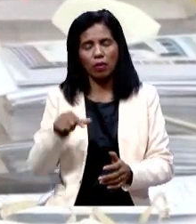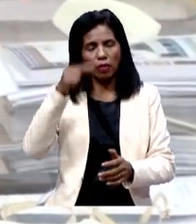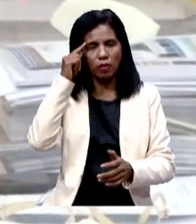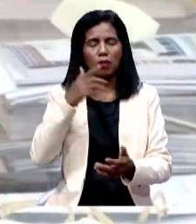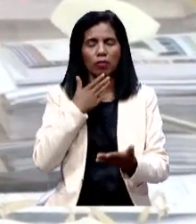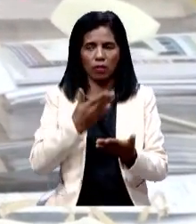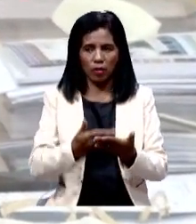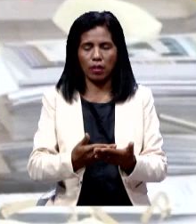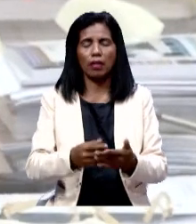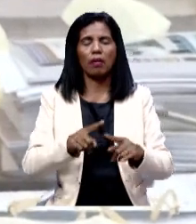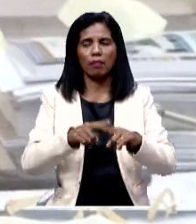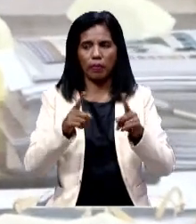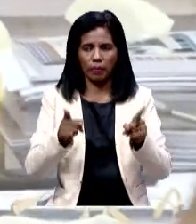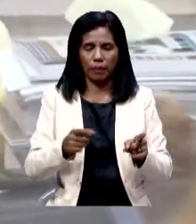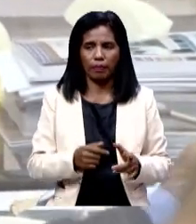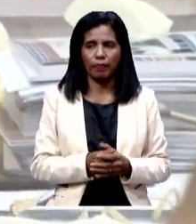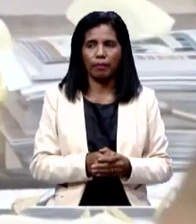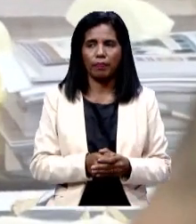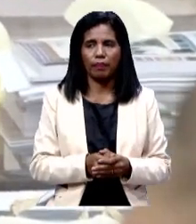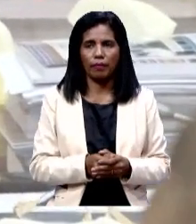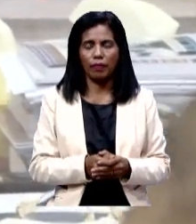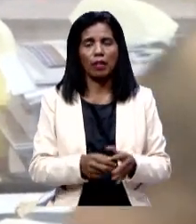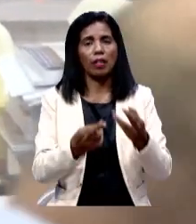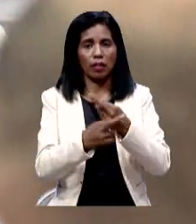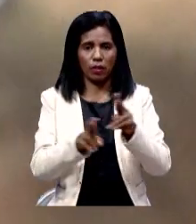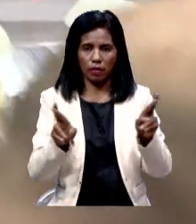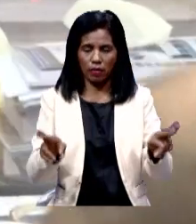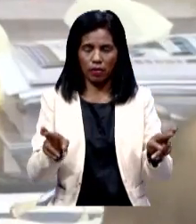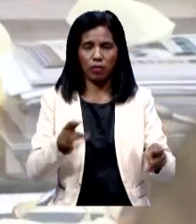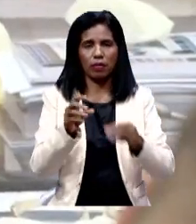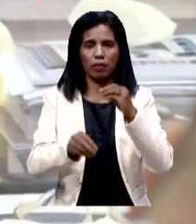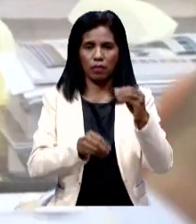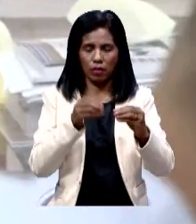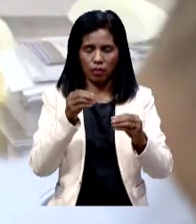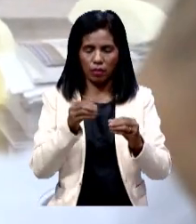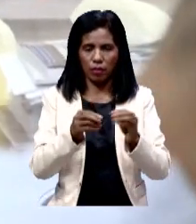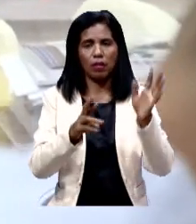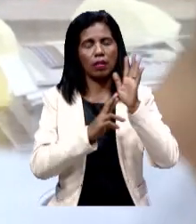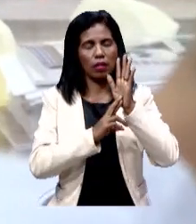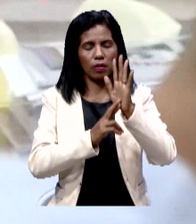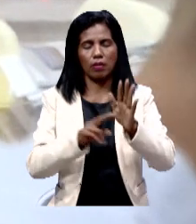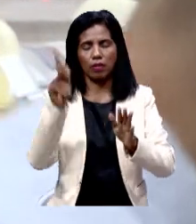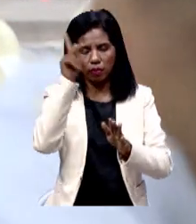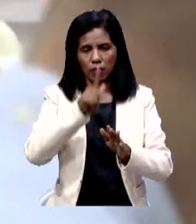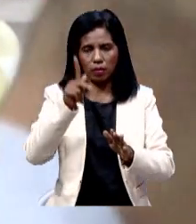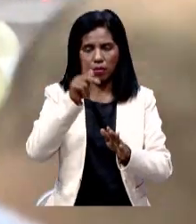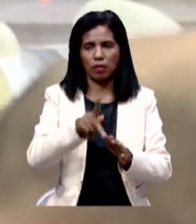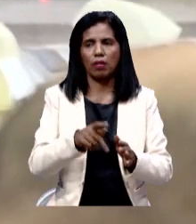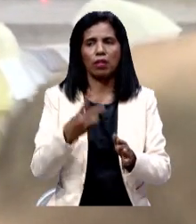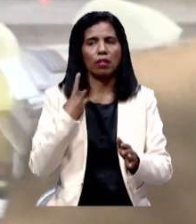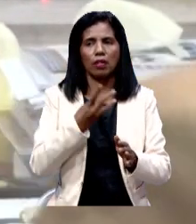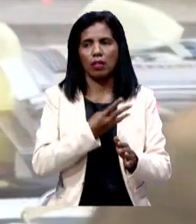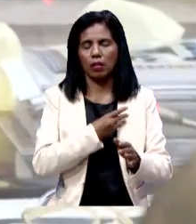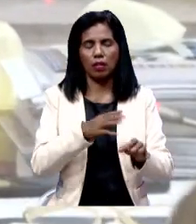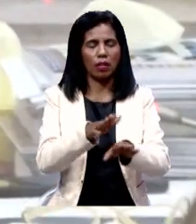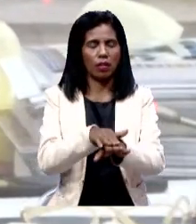be nia resultado kona ba relatori fiscalização ne maka itahare lento